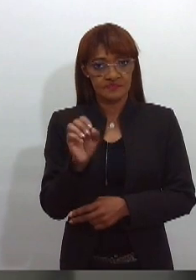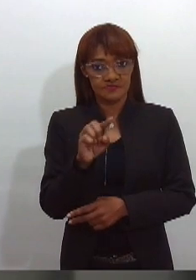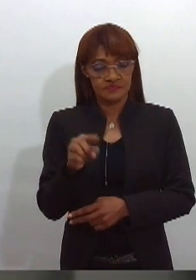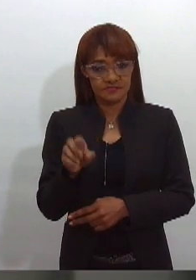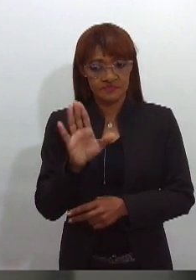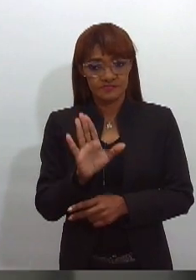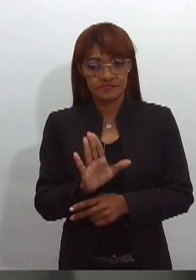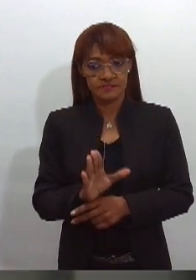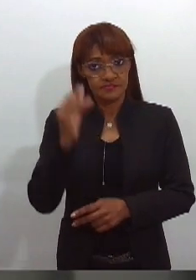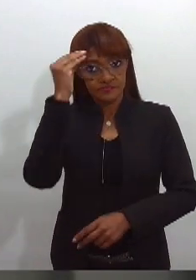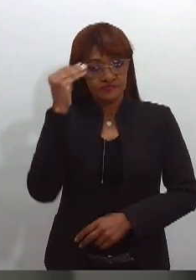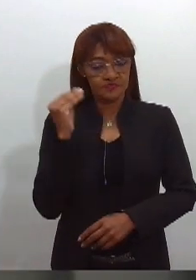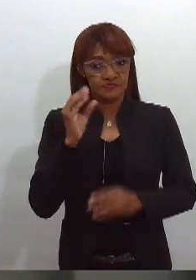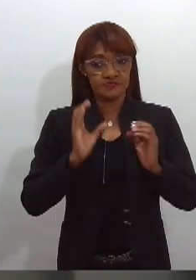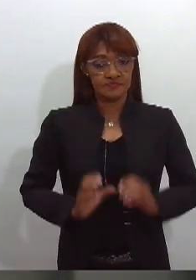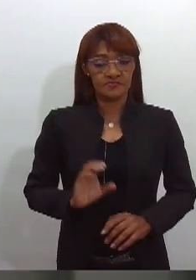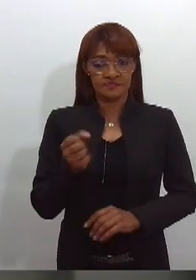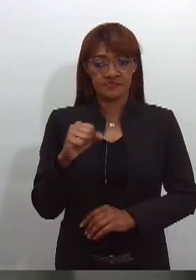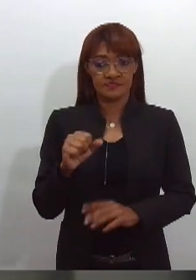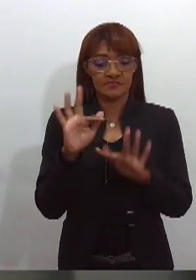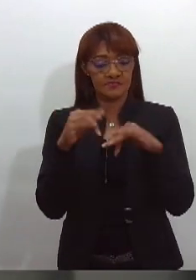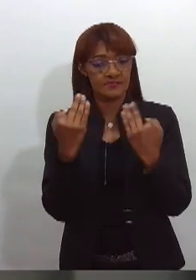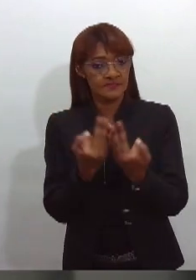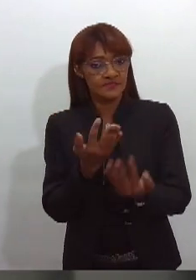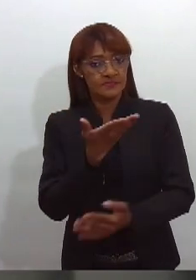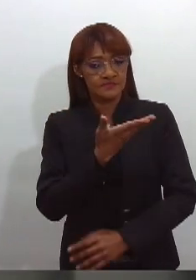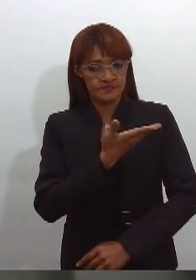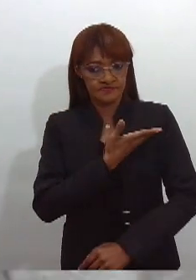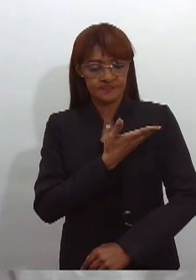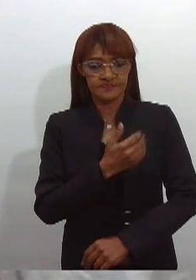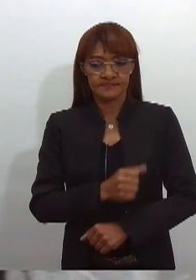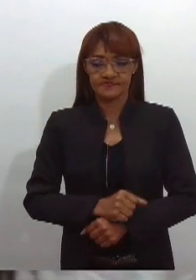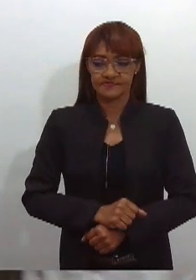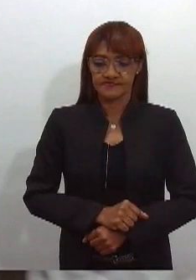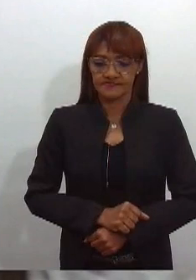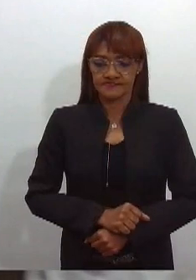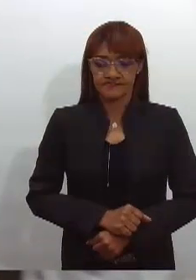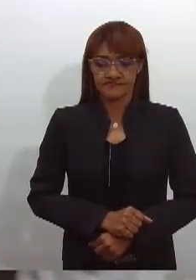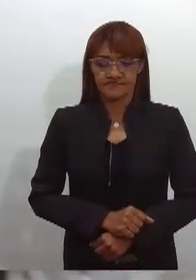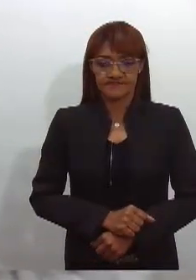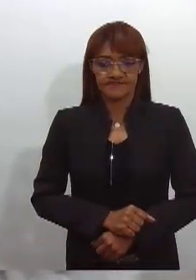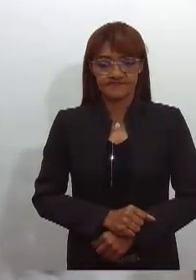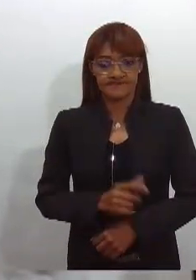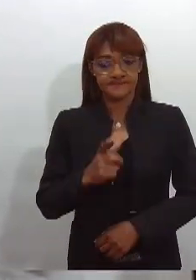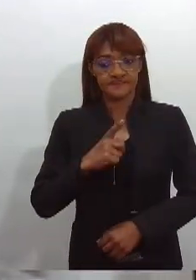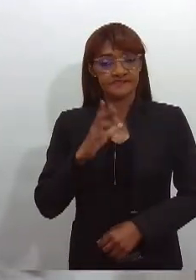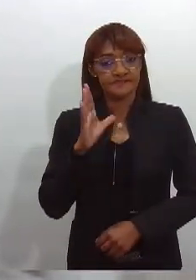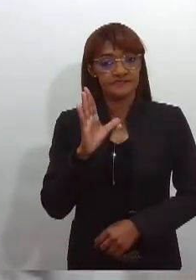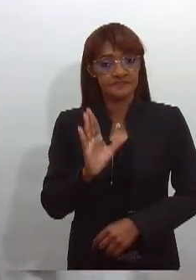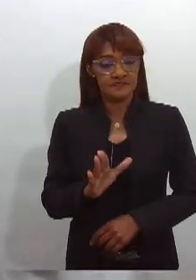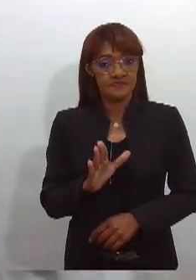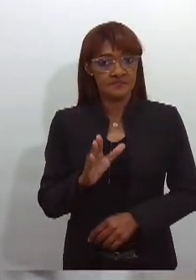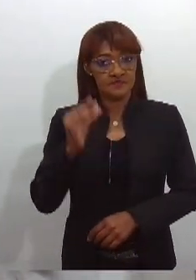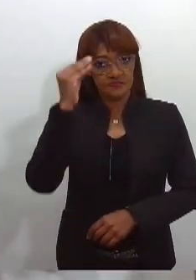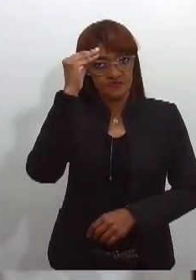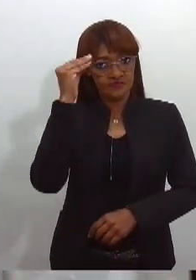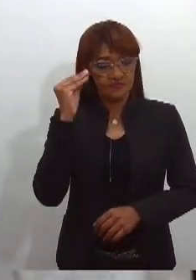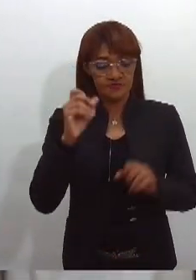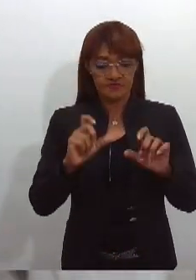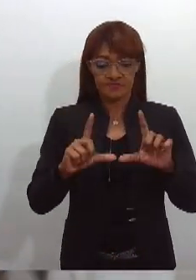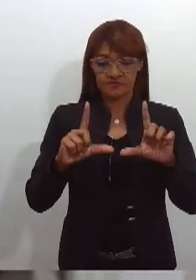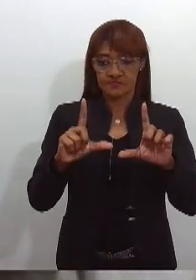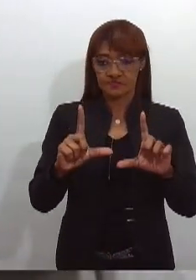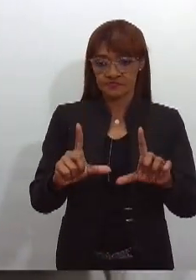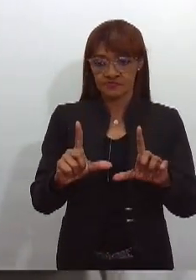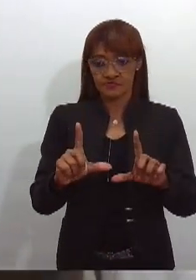participação de amigos e familiares das homenageadas. Acompanhe. A solenidade de entrega dos títulos de cidadania